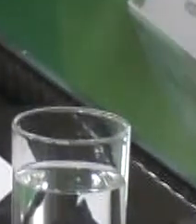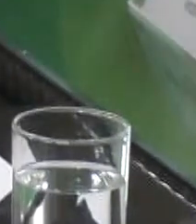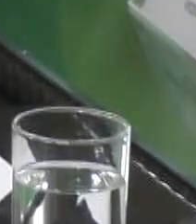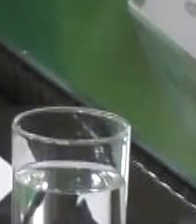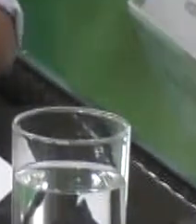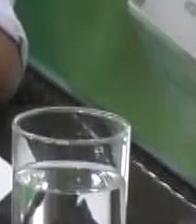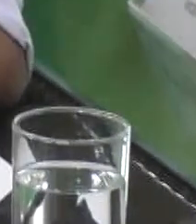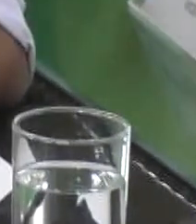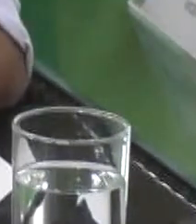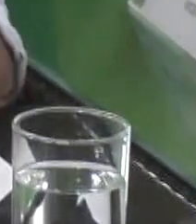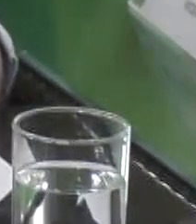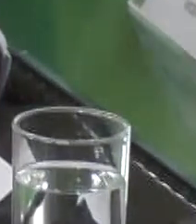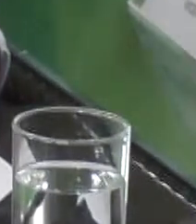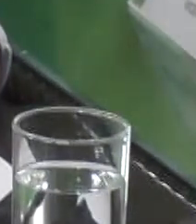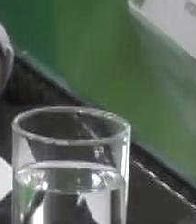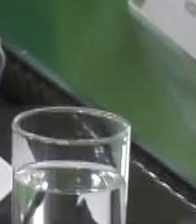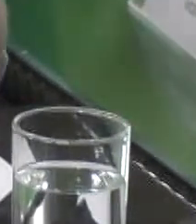situação